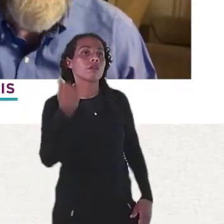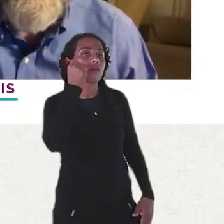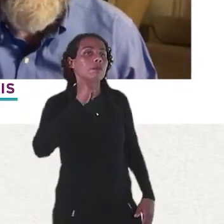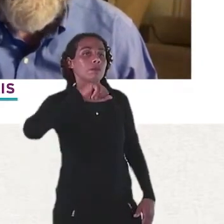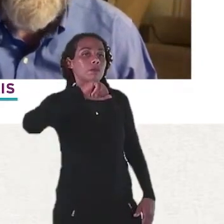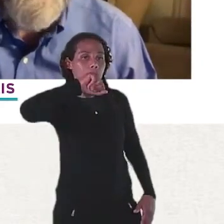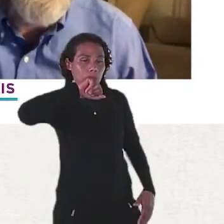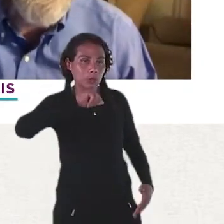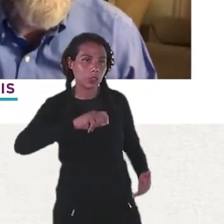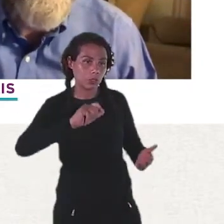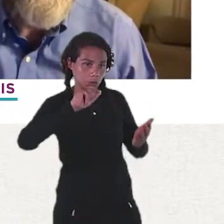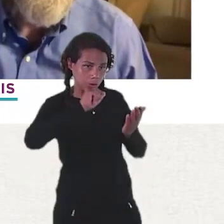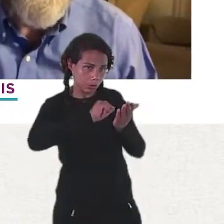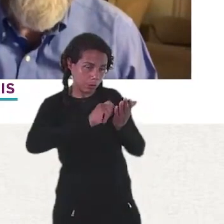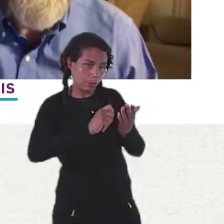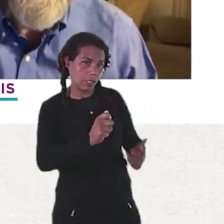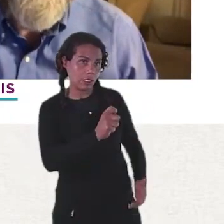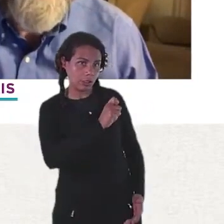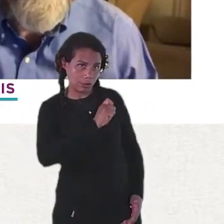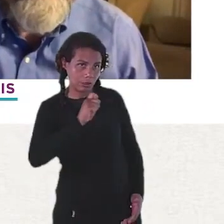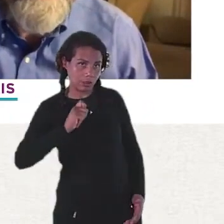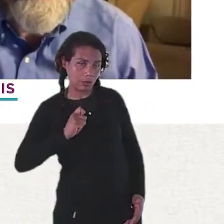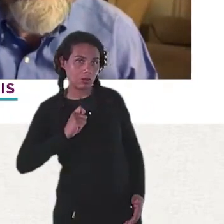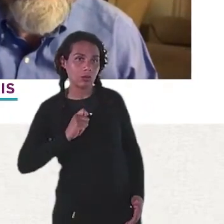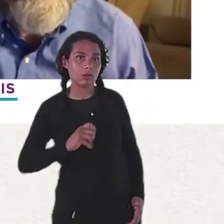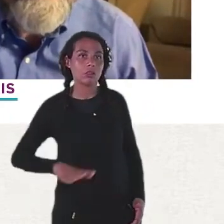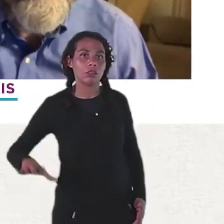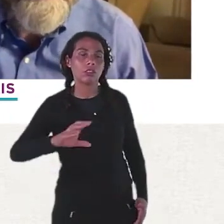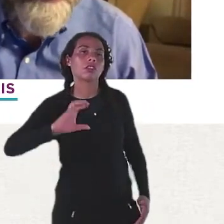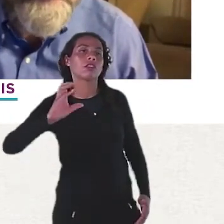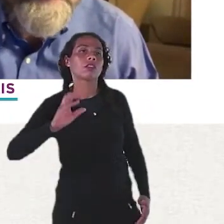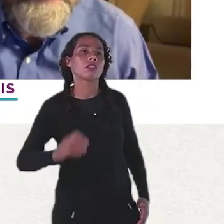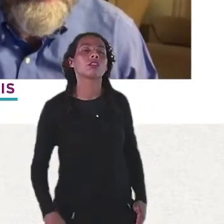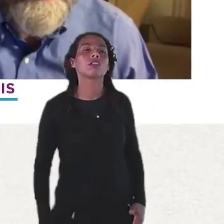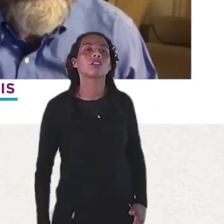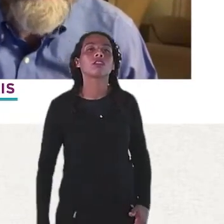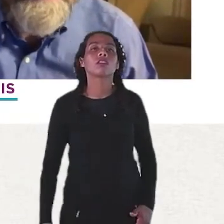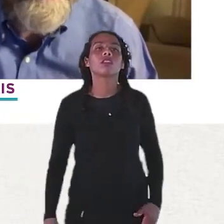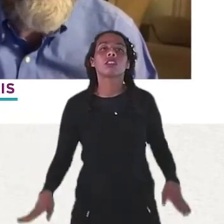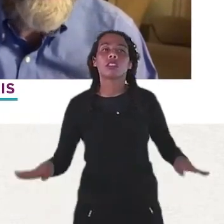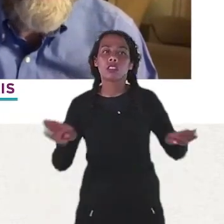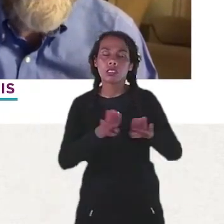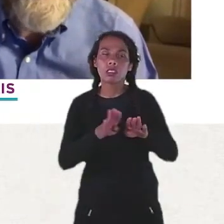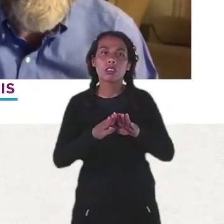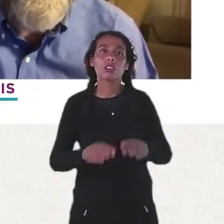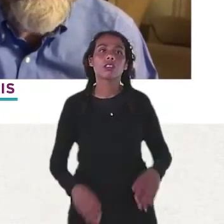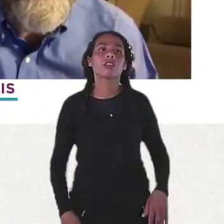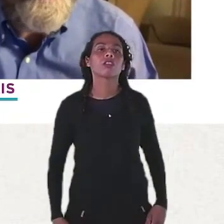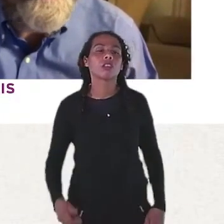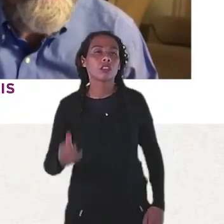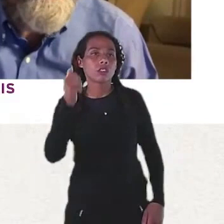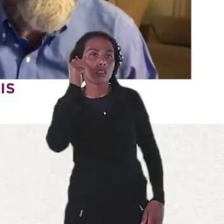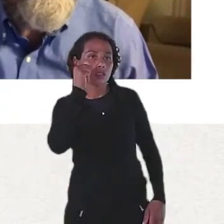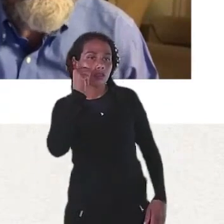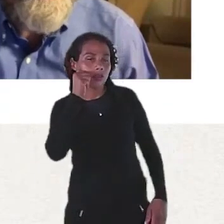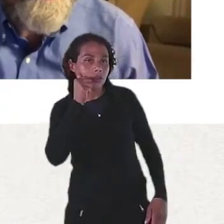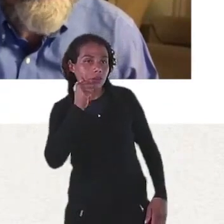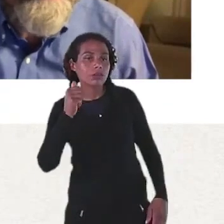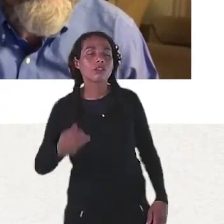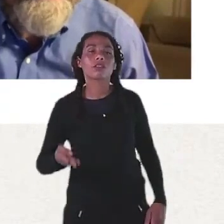escritora de ficção, e a minha avó Lígia, né? Que eu estava hoje à tarde, inclusive, lendo o Arthur Clarke,